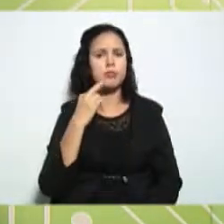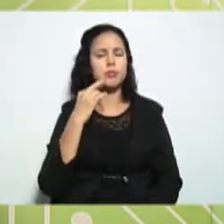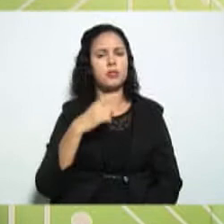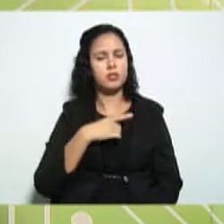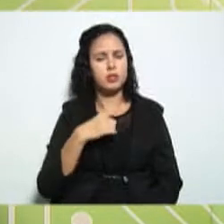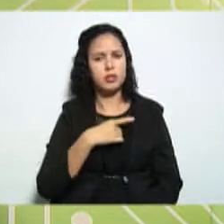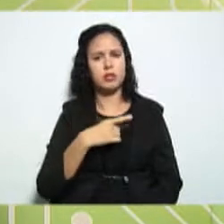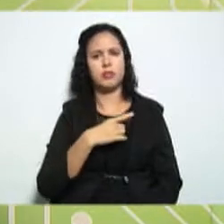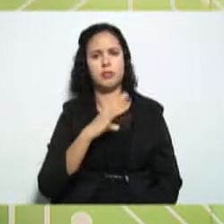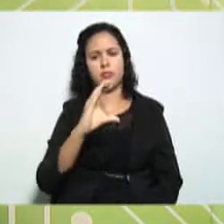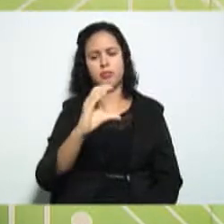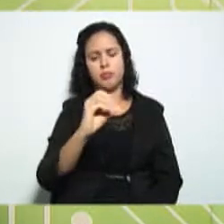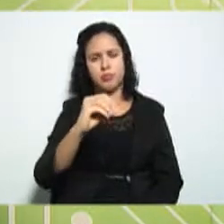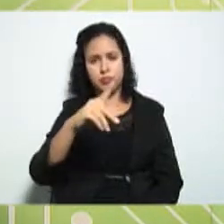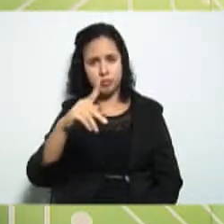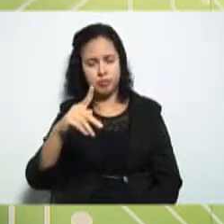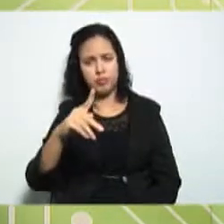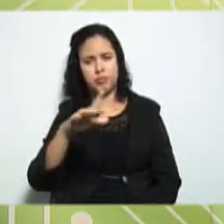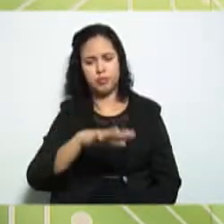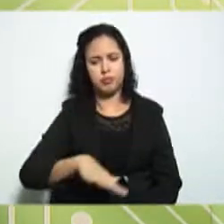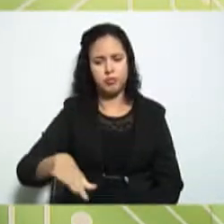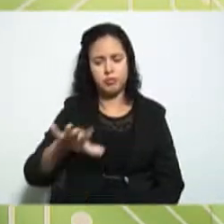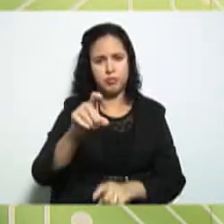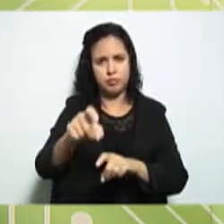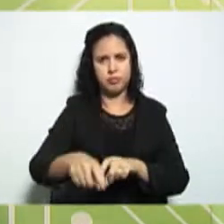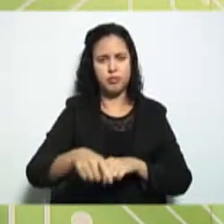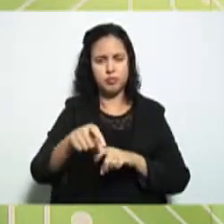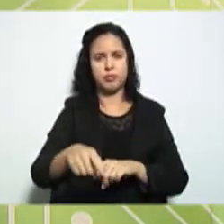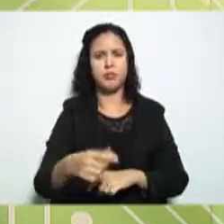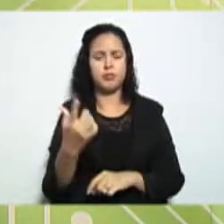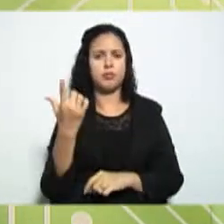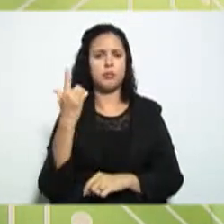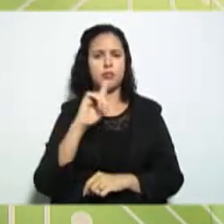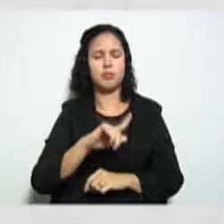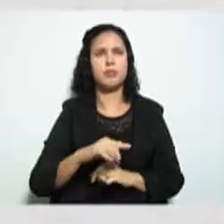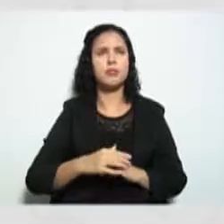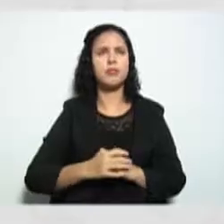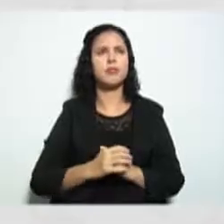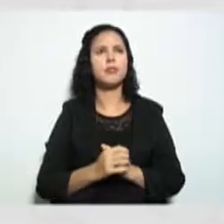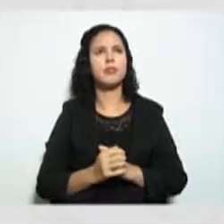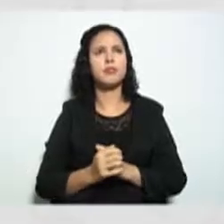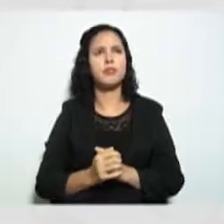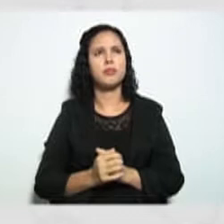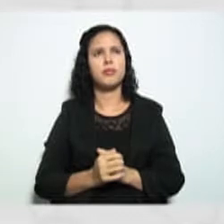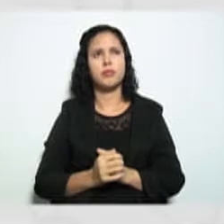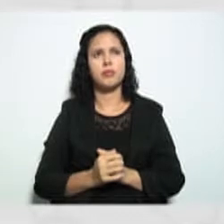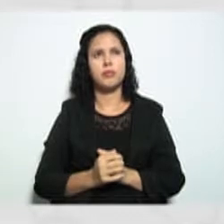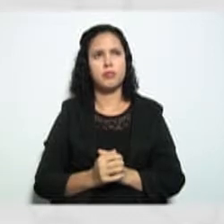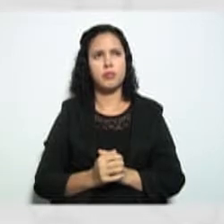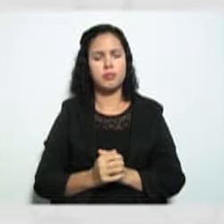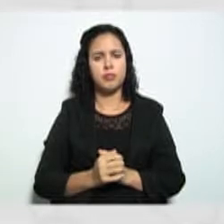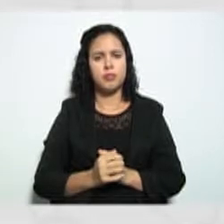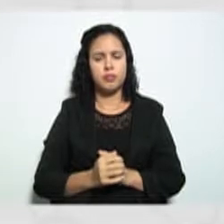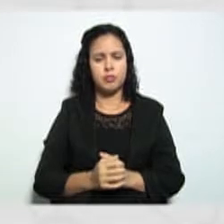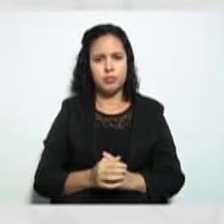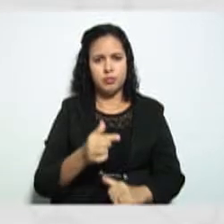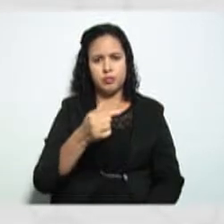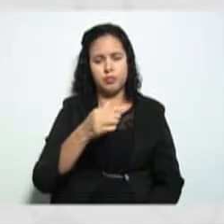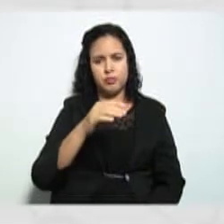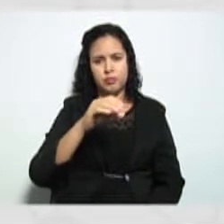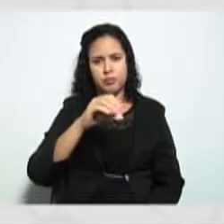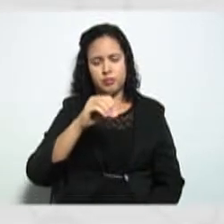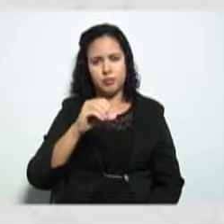área e elas atuam com sucesso há muitos anos. A gente vê ainda aqui no slide que cerca de